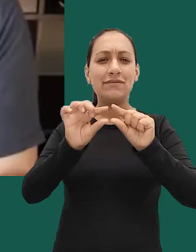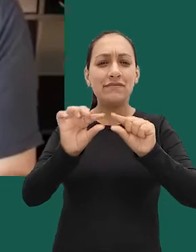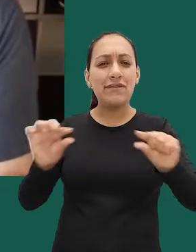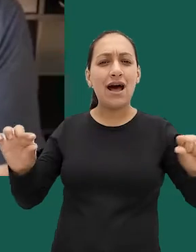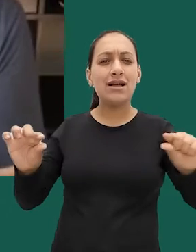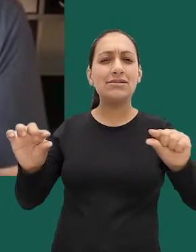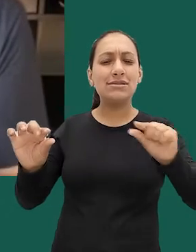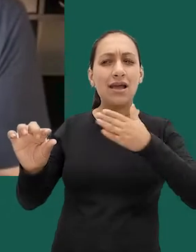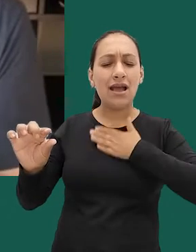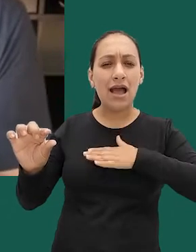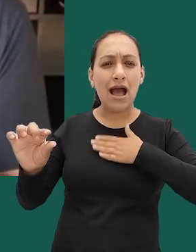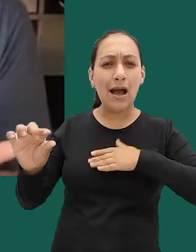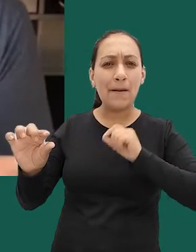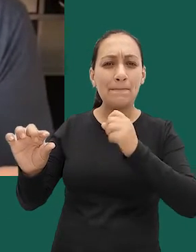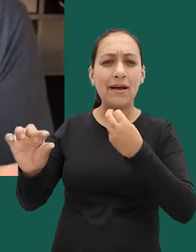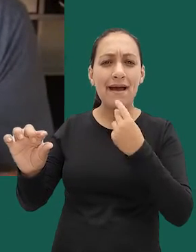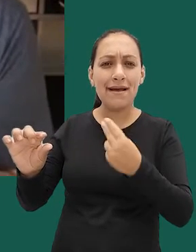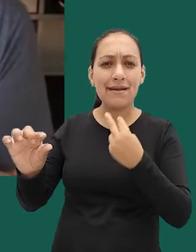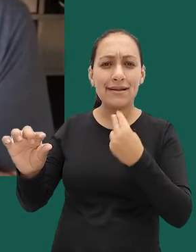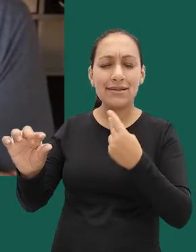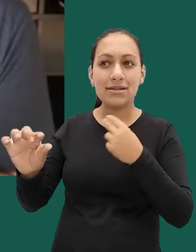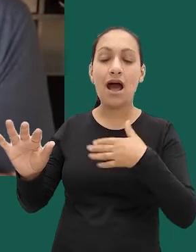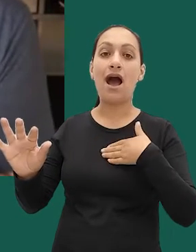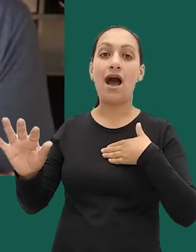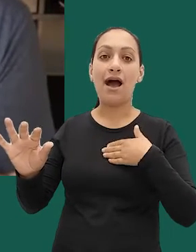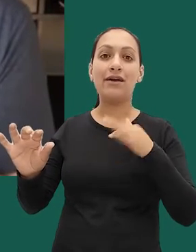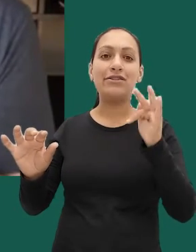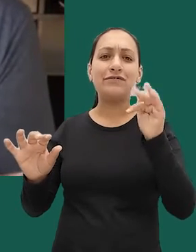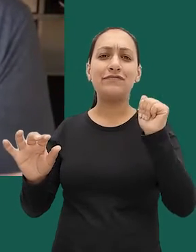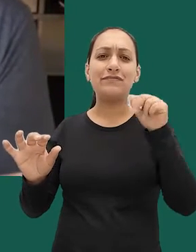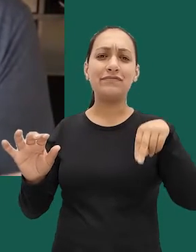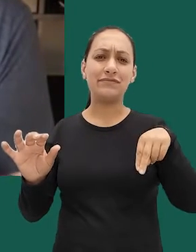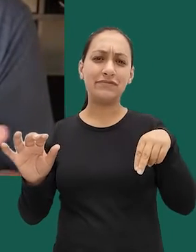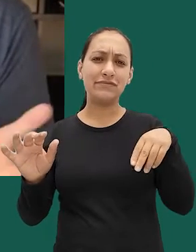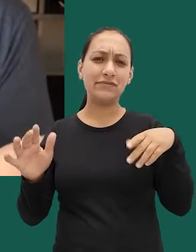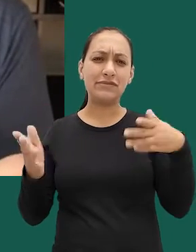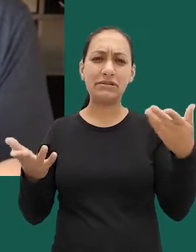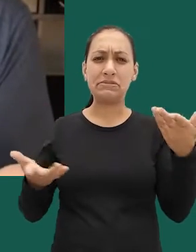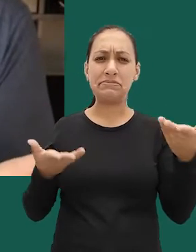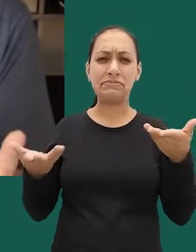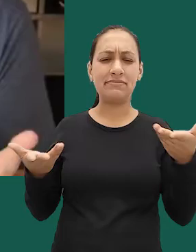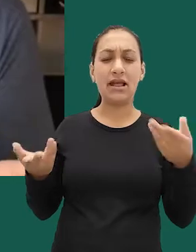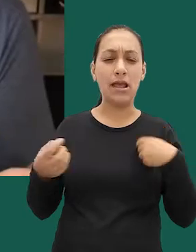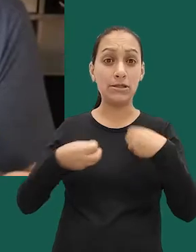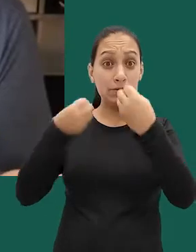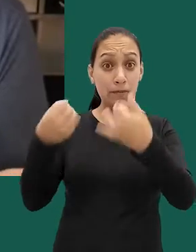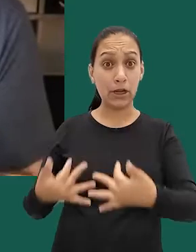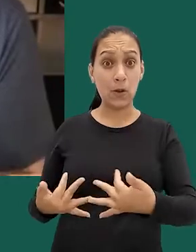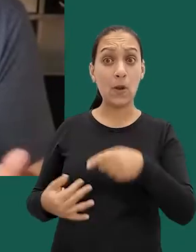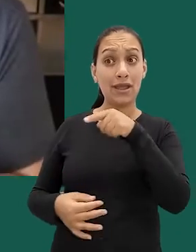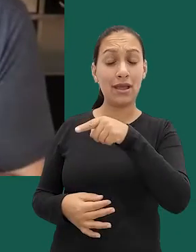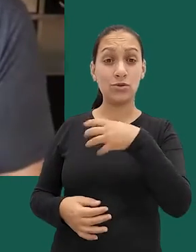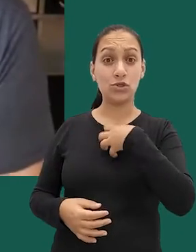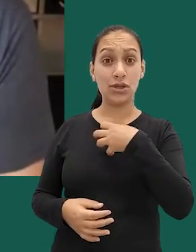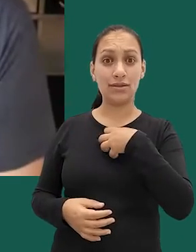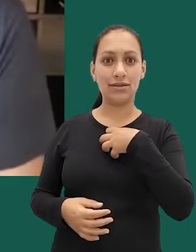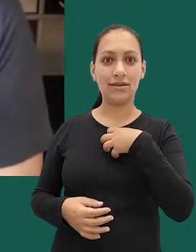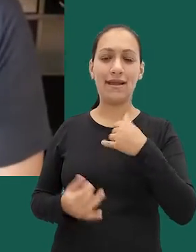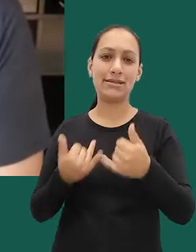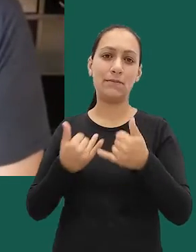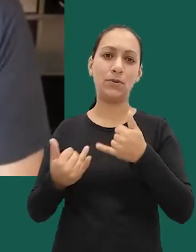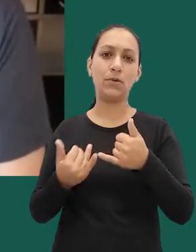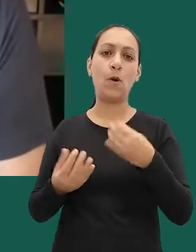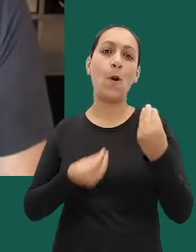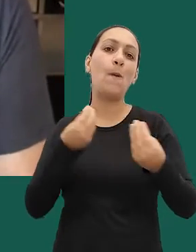devagarzinho, que crack, na verdade, é fun, em gaélico, e ele explicou que eles falam isso ao invés de falar how are you e tudo